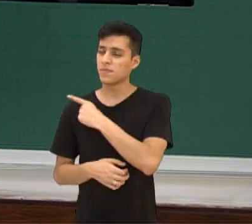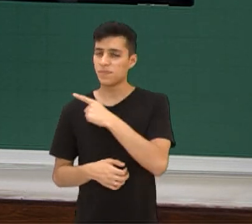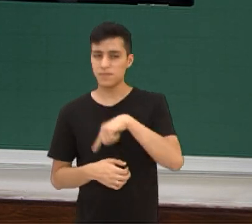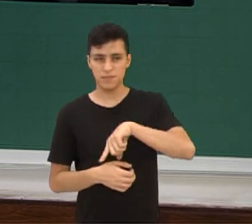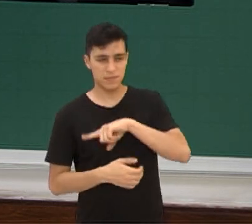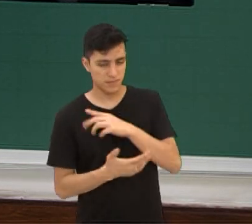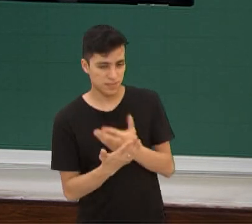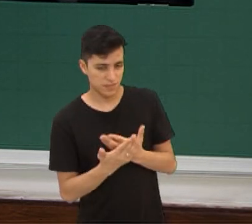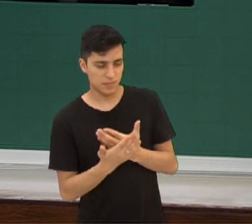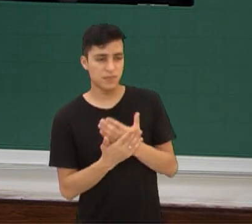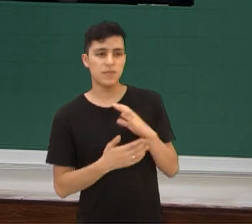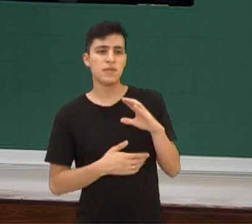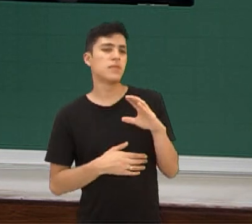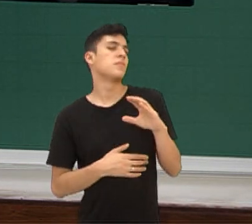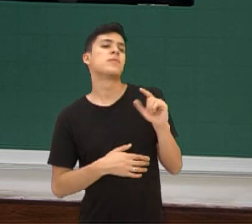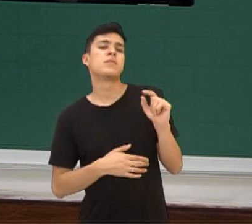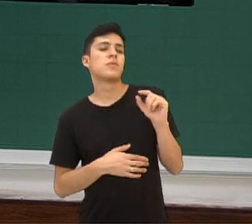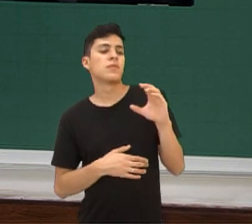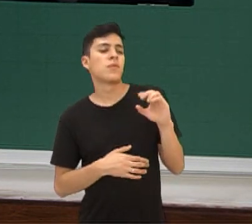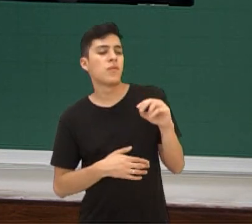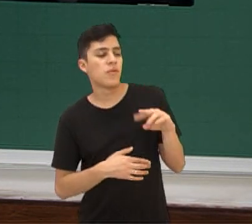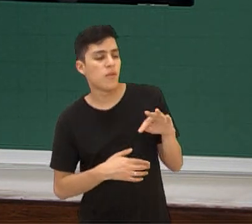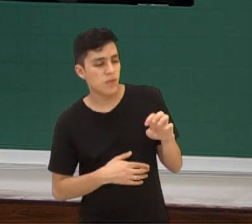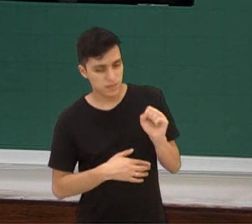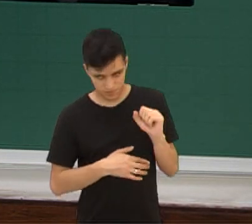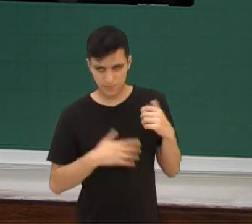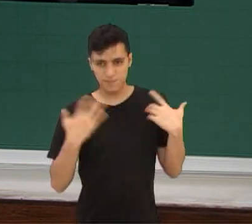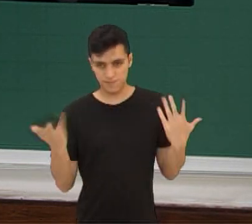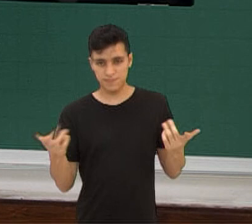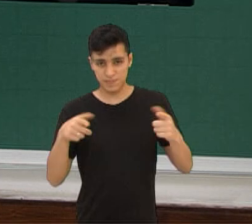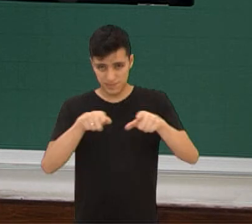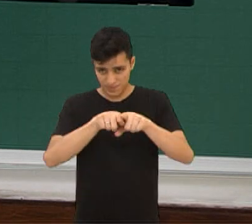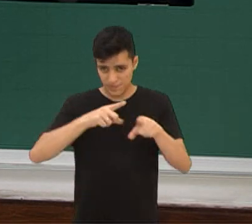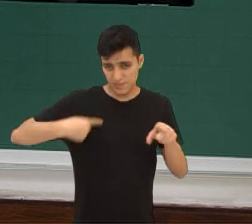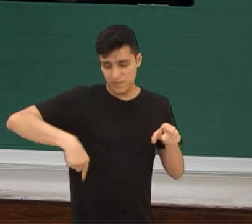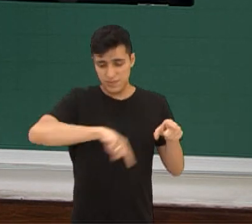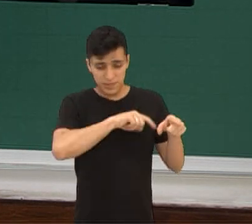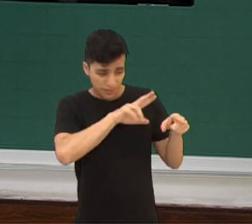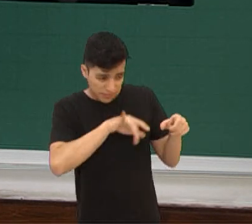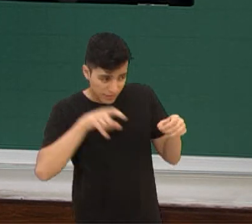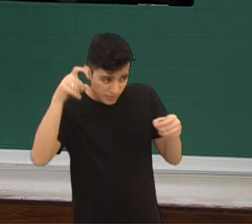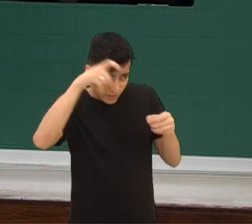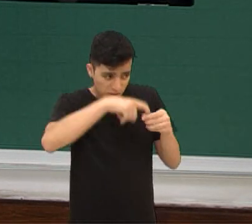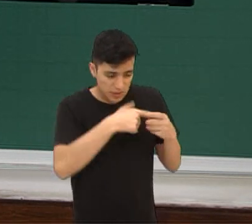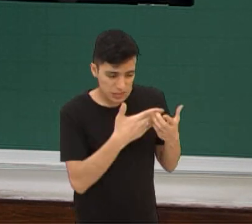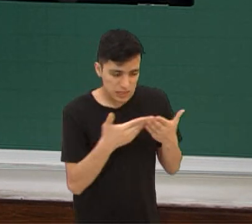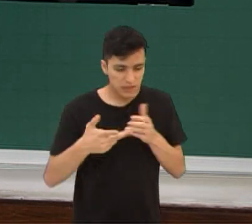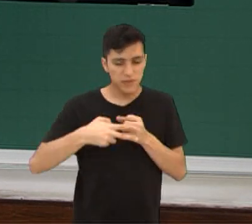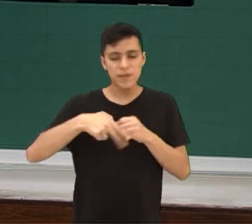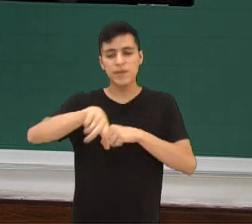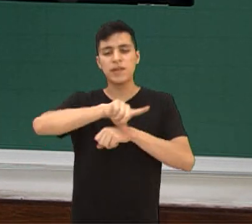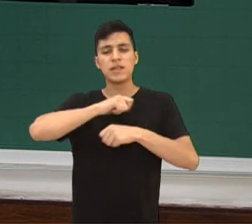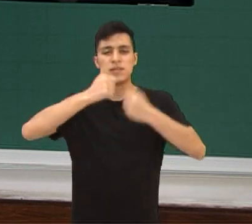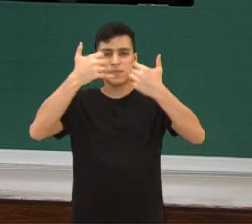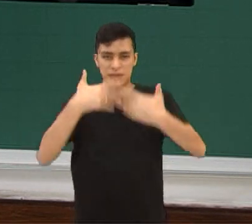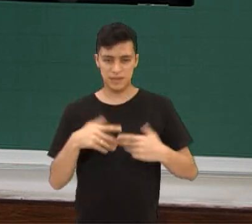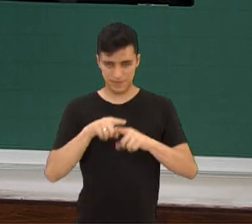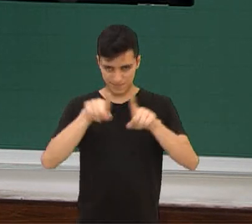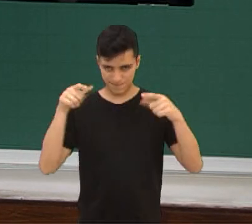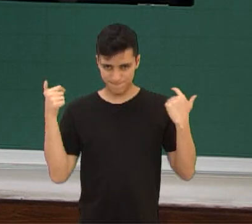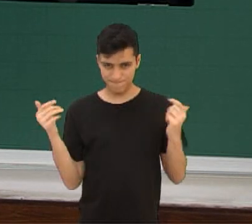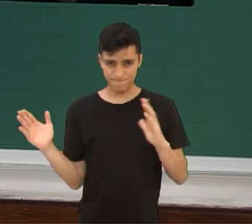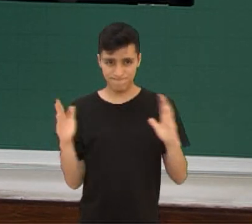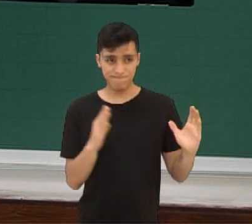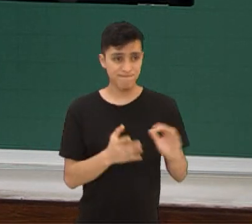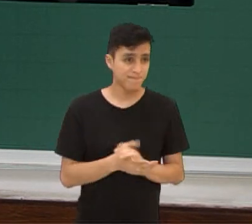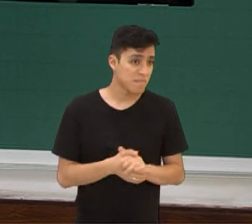cuento, tá? Nós vamos relembrar os contos e também vamos repassar esses verbos que eu acabei de comentar com vocês. A ver,